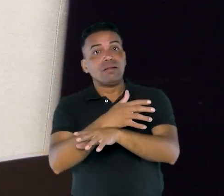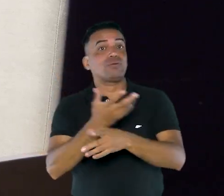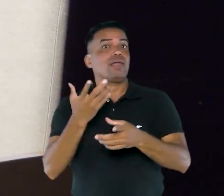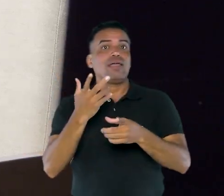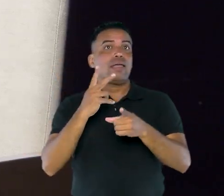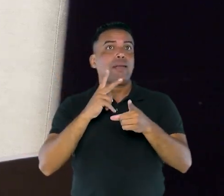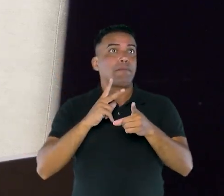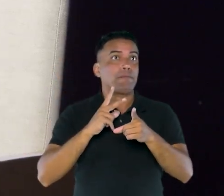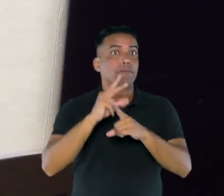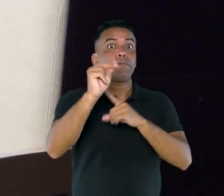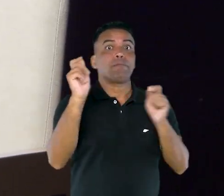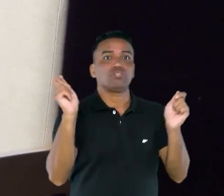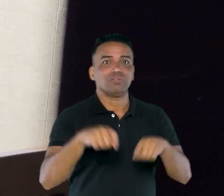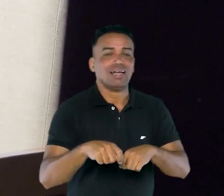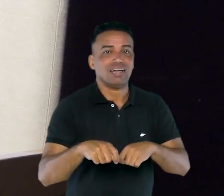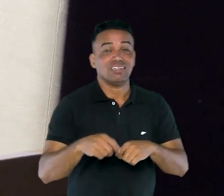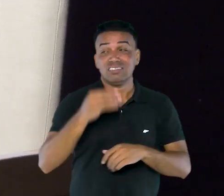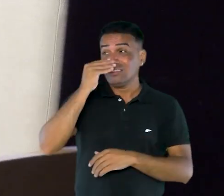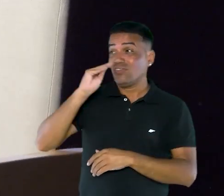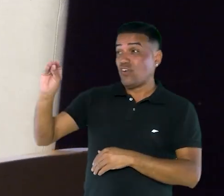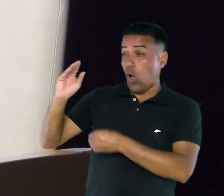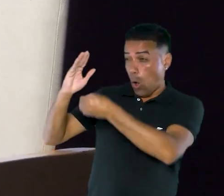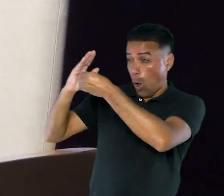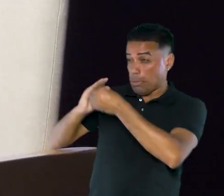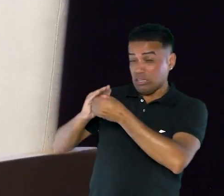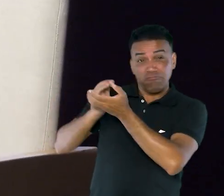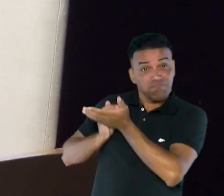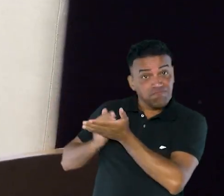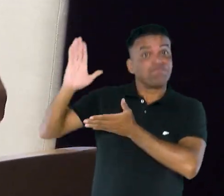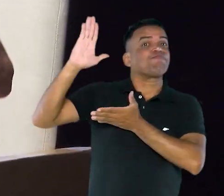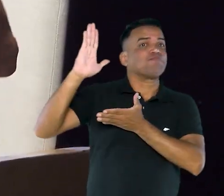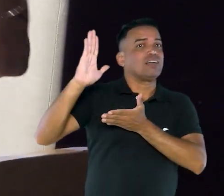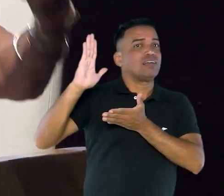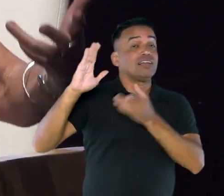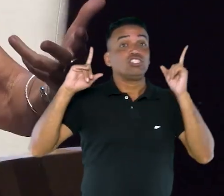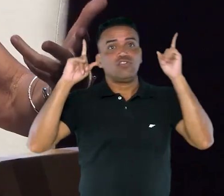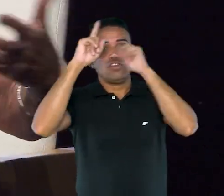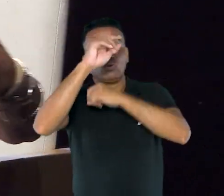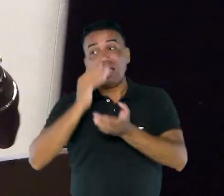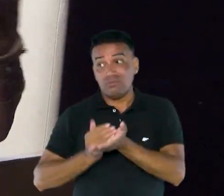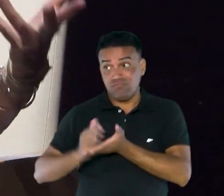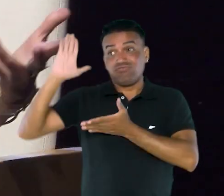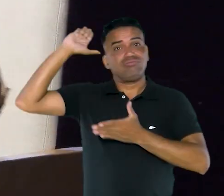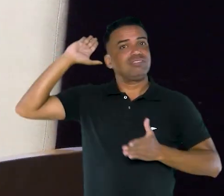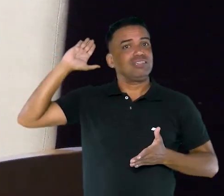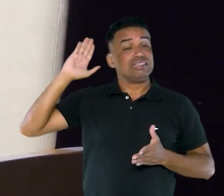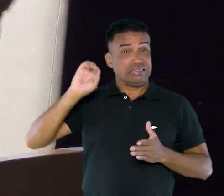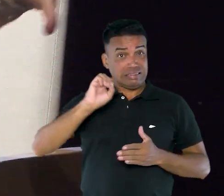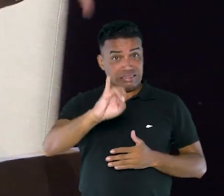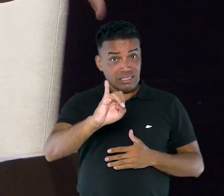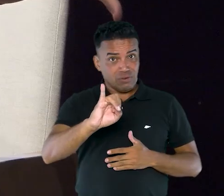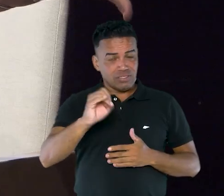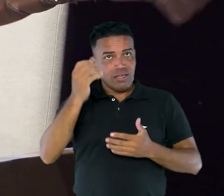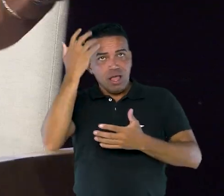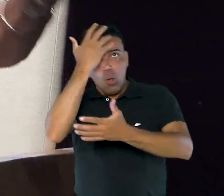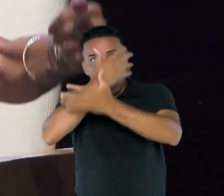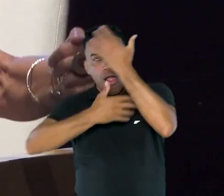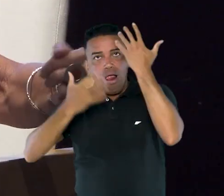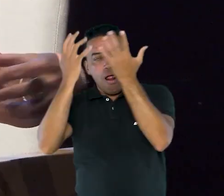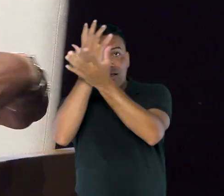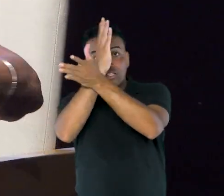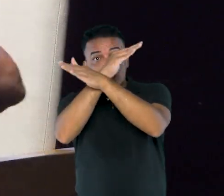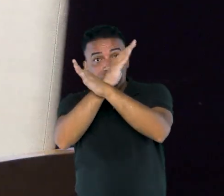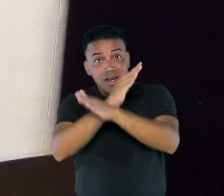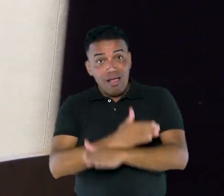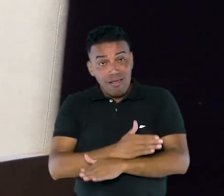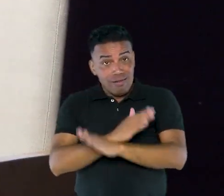vitória. É distraído do poder do opressor. É distraído da dificuldade. Porque se você não se distrair um